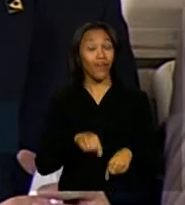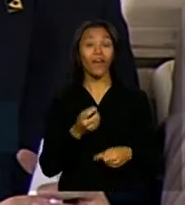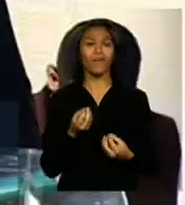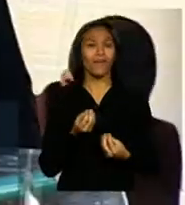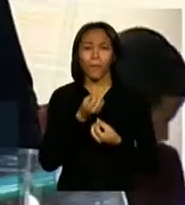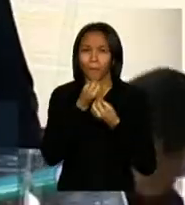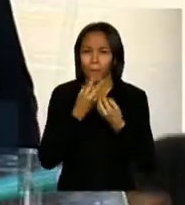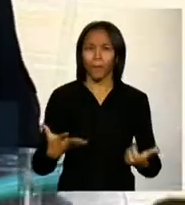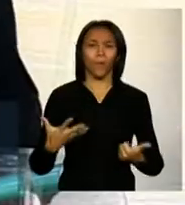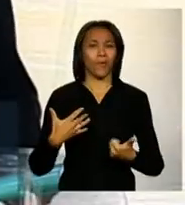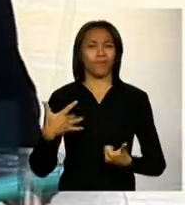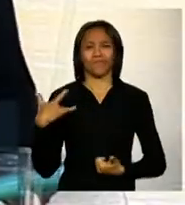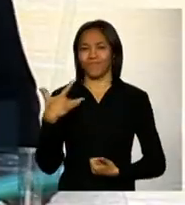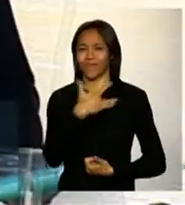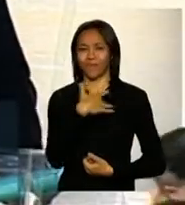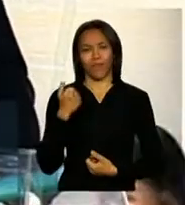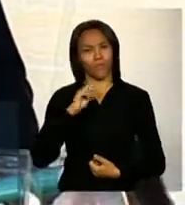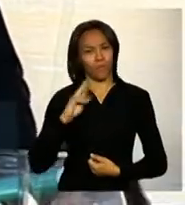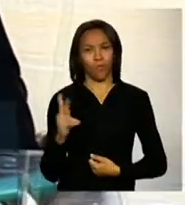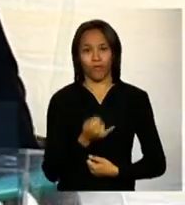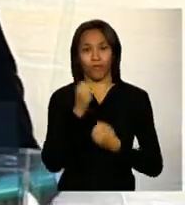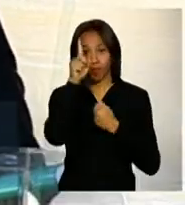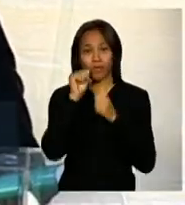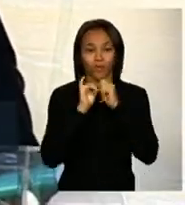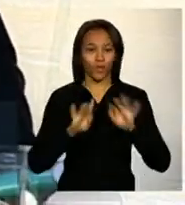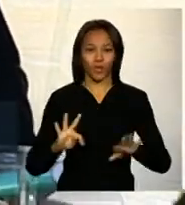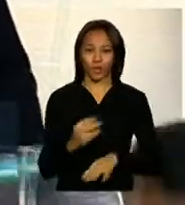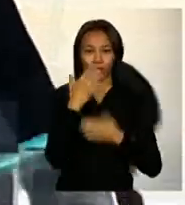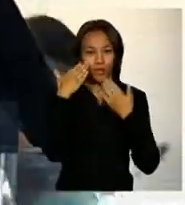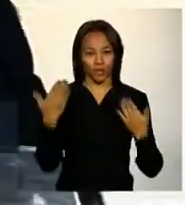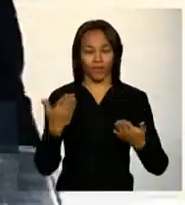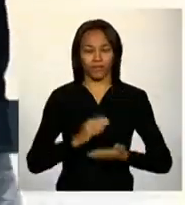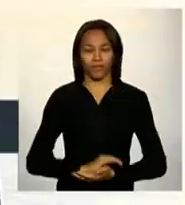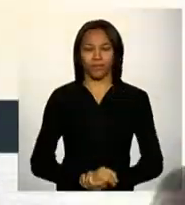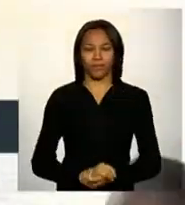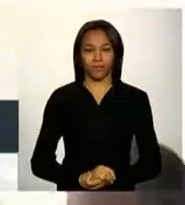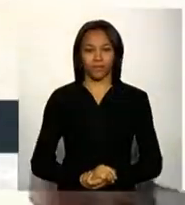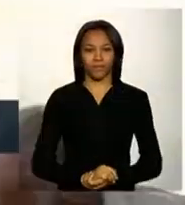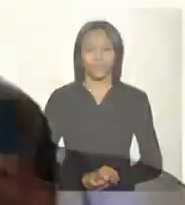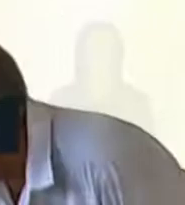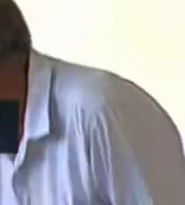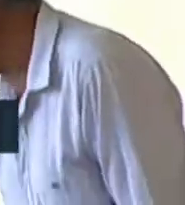nobre para nossa população Deus abençoe a todos vocês muito obrigado